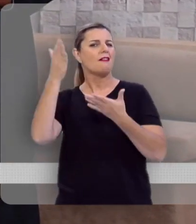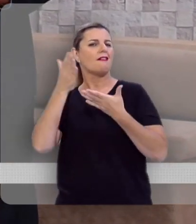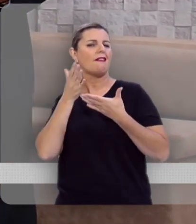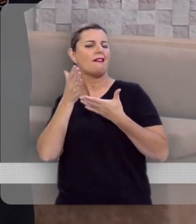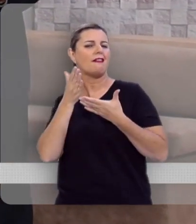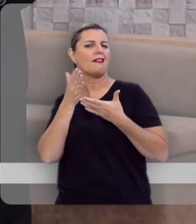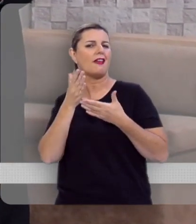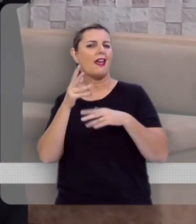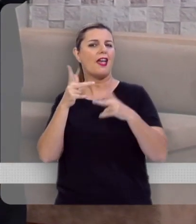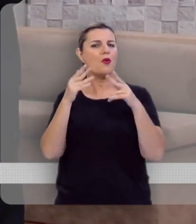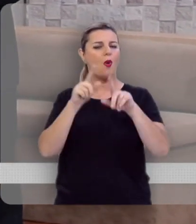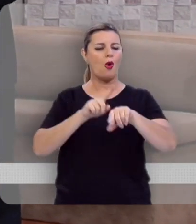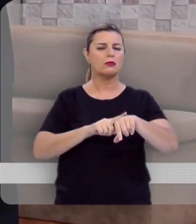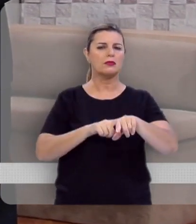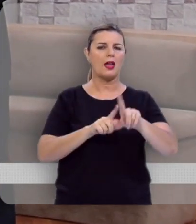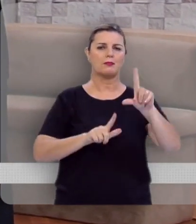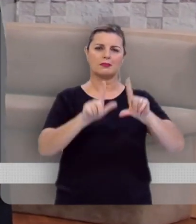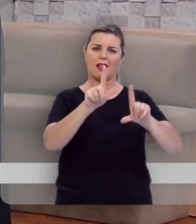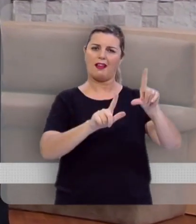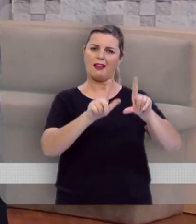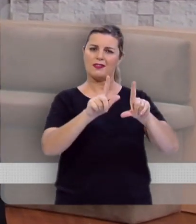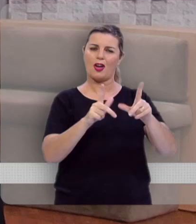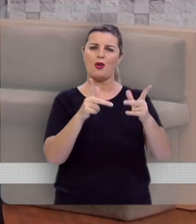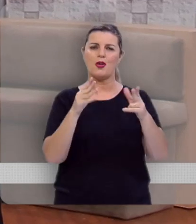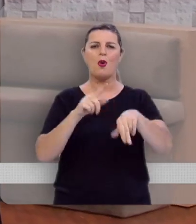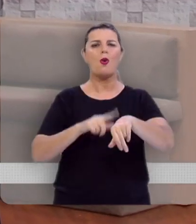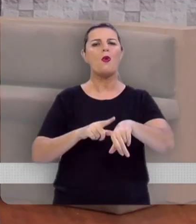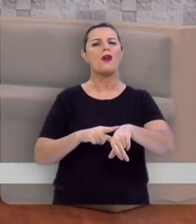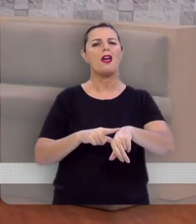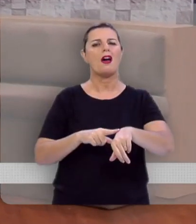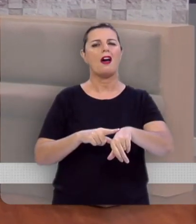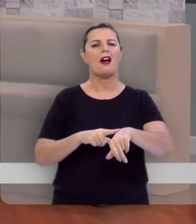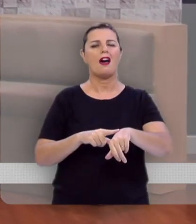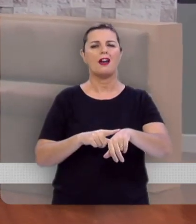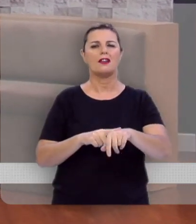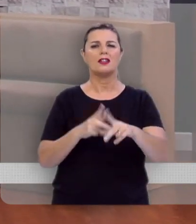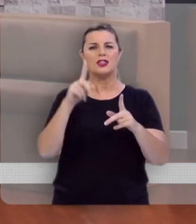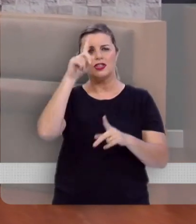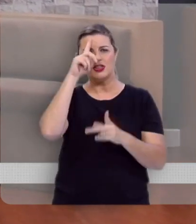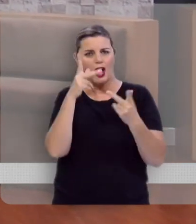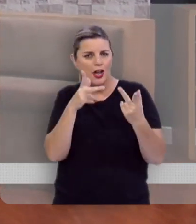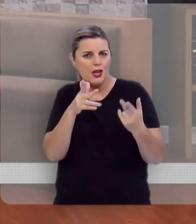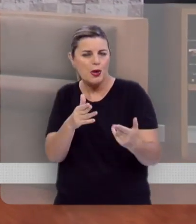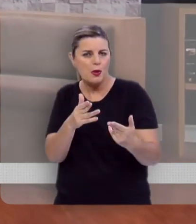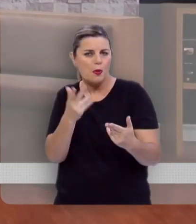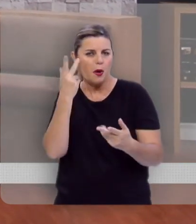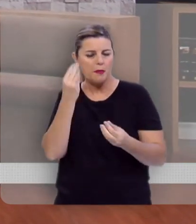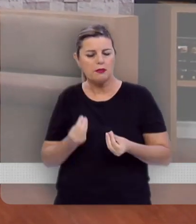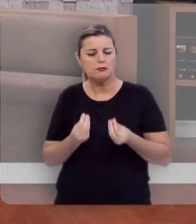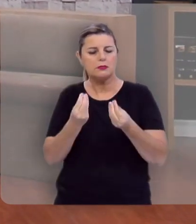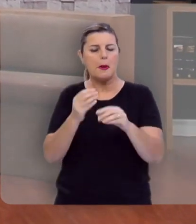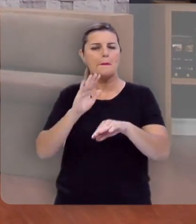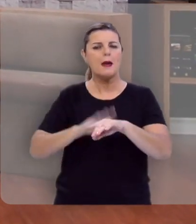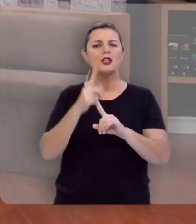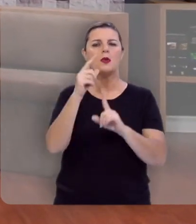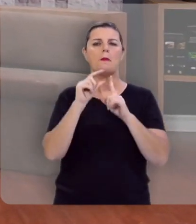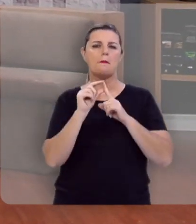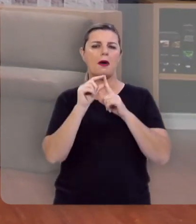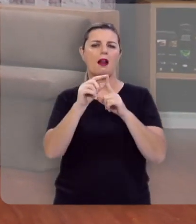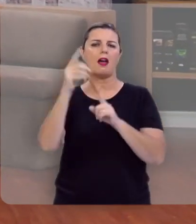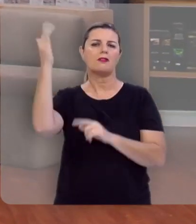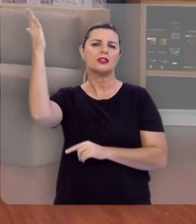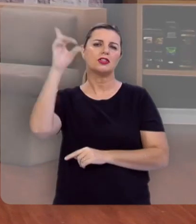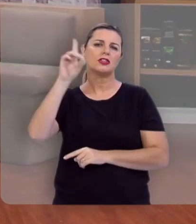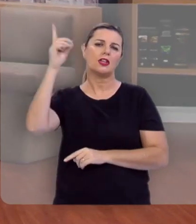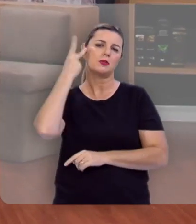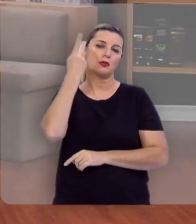quiser, neste mesmo canal, neste mesmo horário, neste mesmo dia, para trazer mais uma palavra de